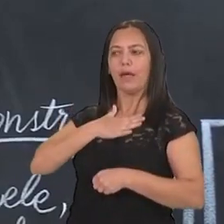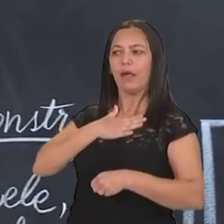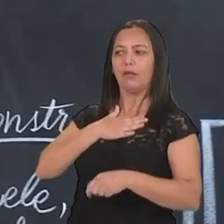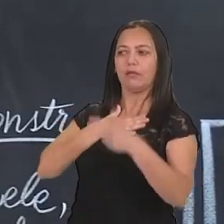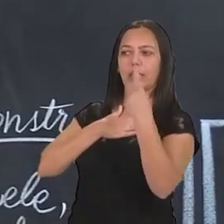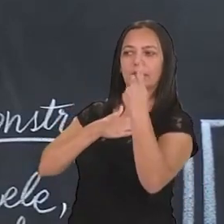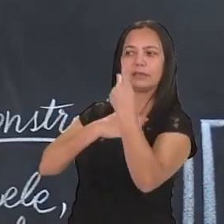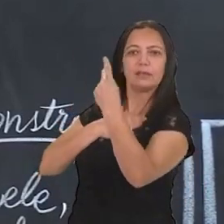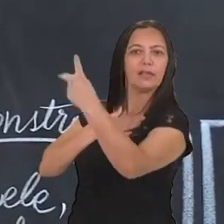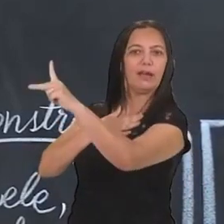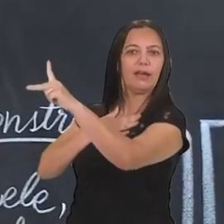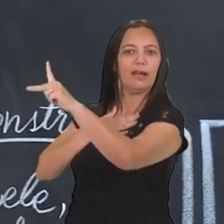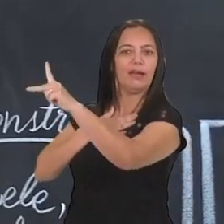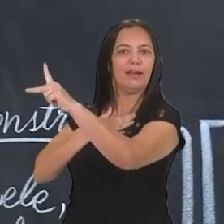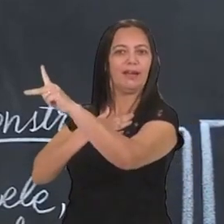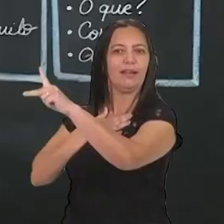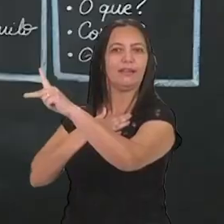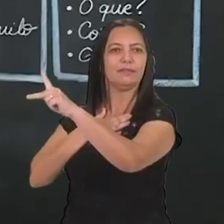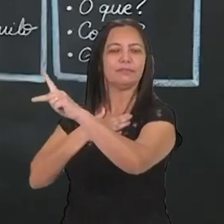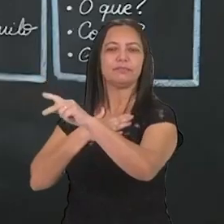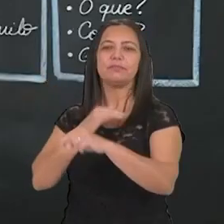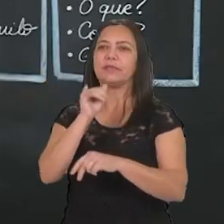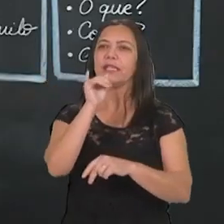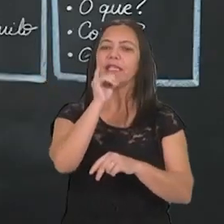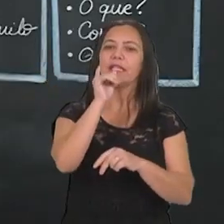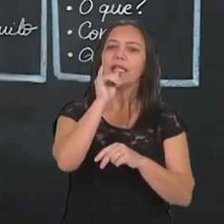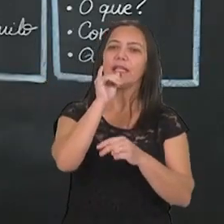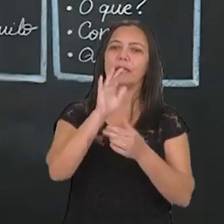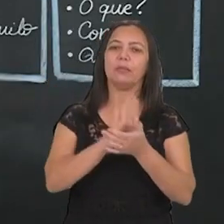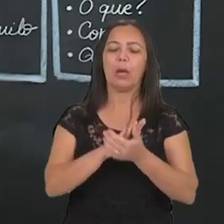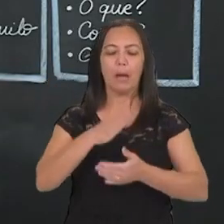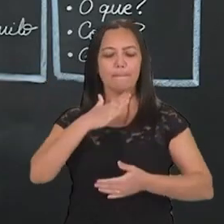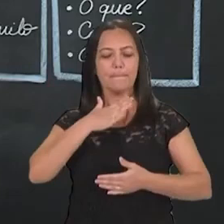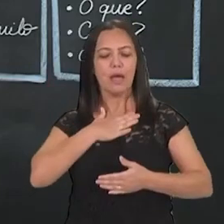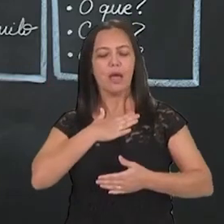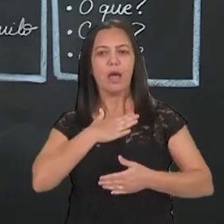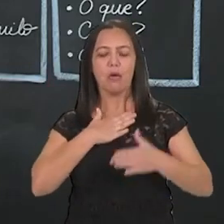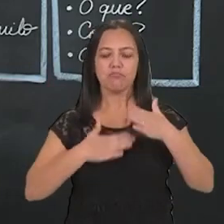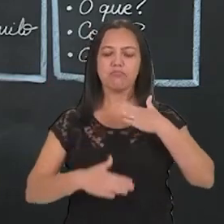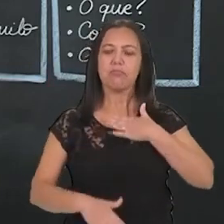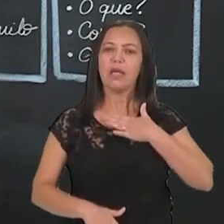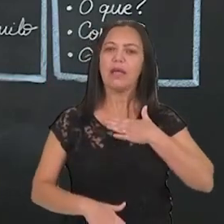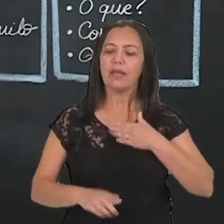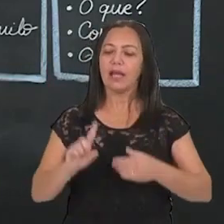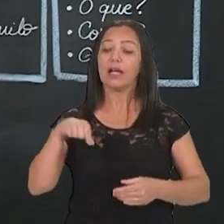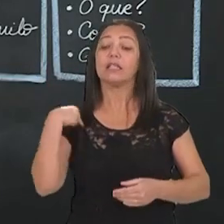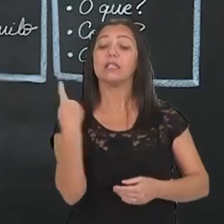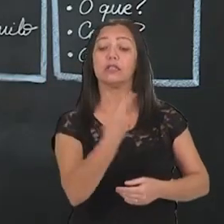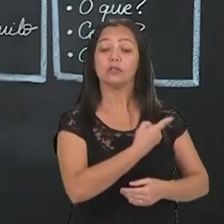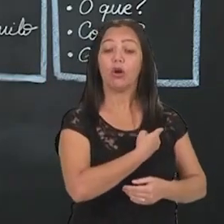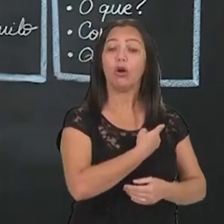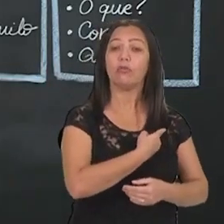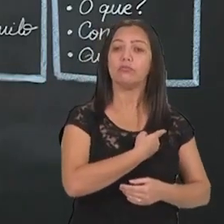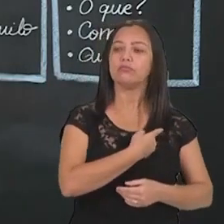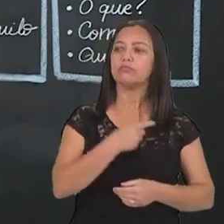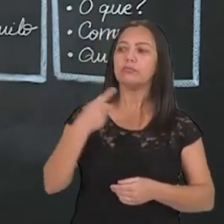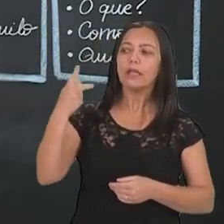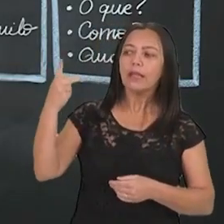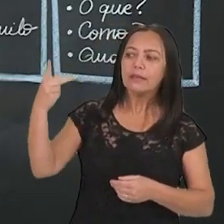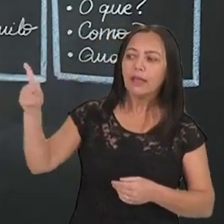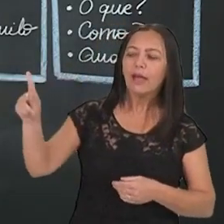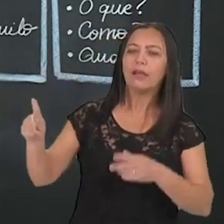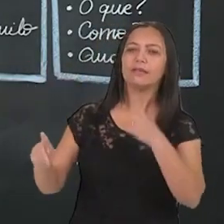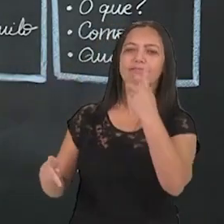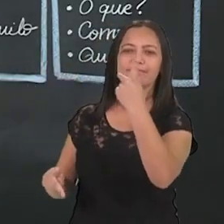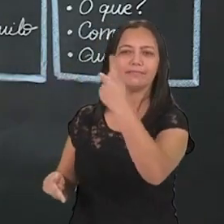que pertence ao outro, ou pertence a quem a gente está falando. Alguns exemplos dos possessivos. Meu, minhas, nosso, nossa,